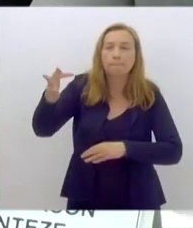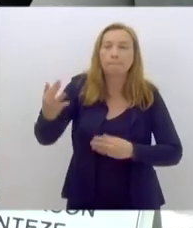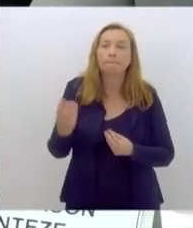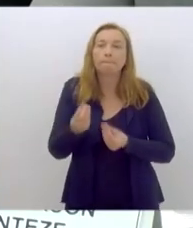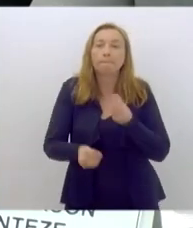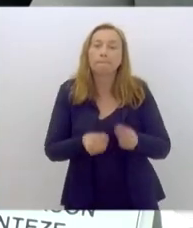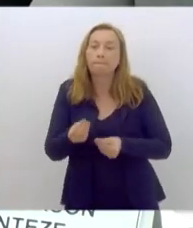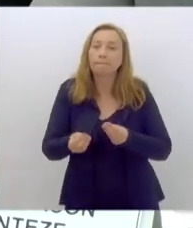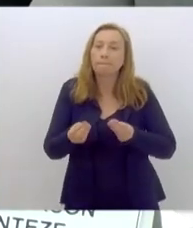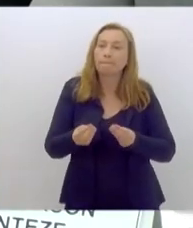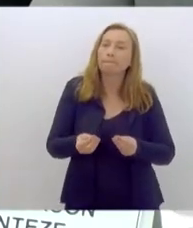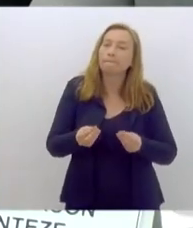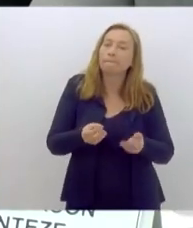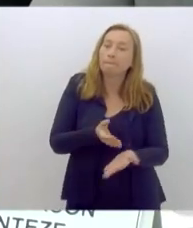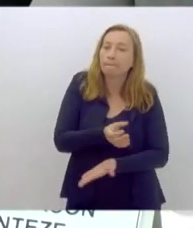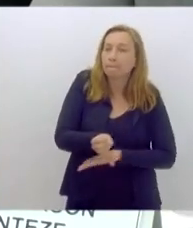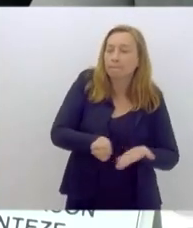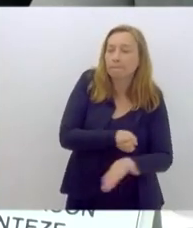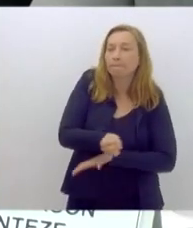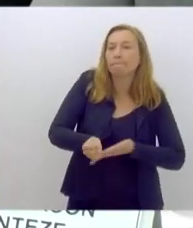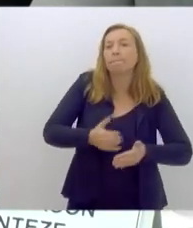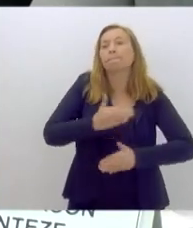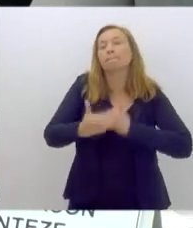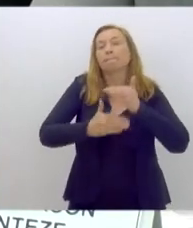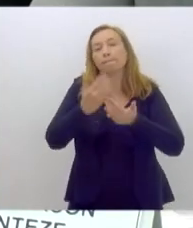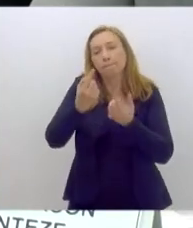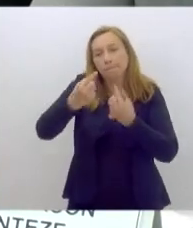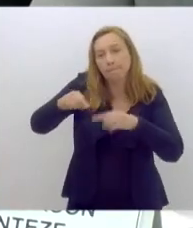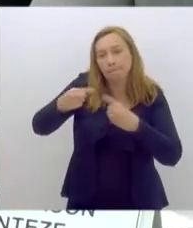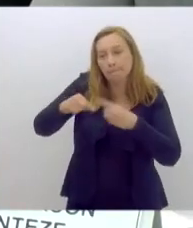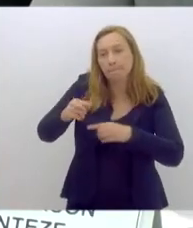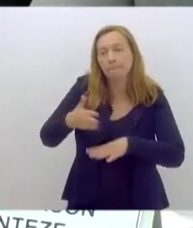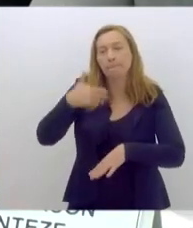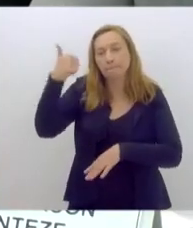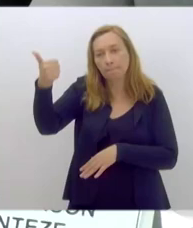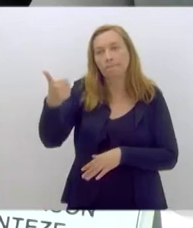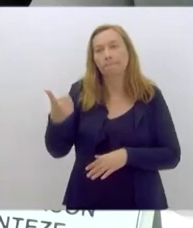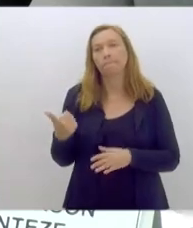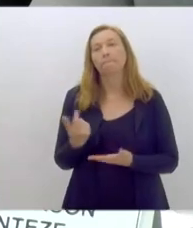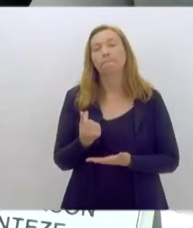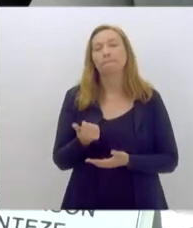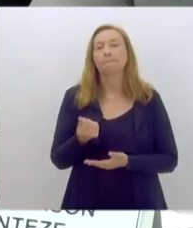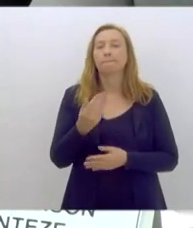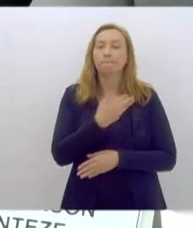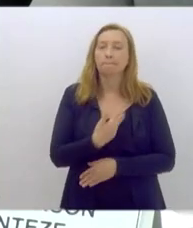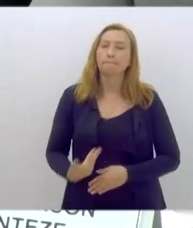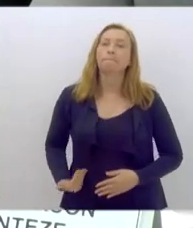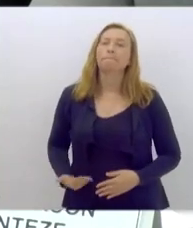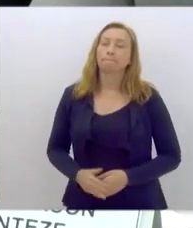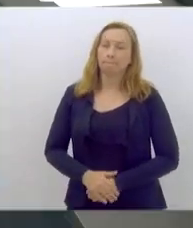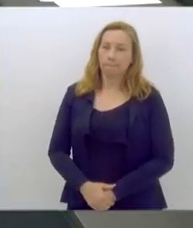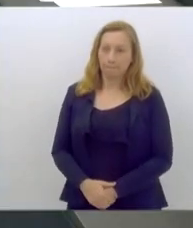temos esses eixos de desenvolvimento que podem provocar a melhoria das contas públicas